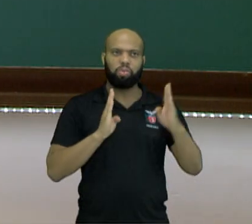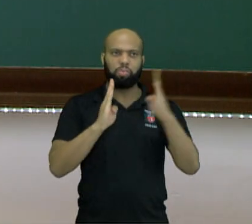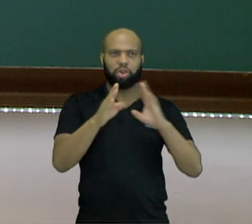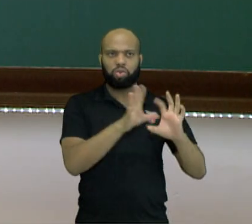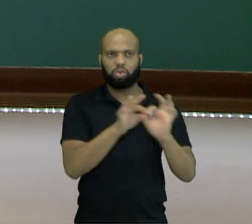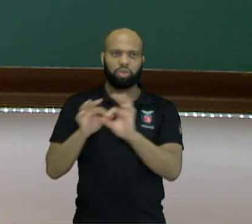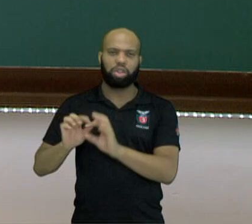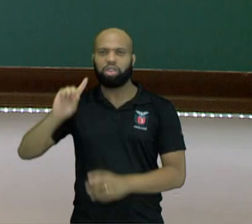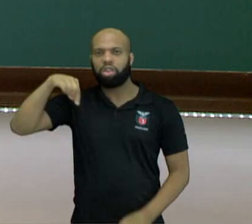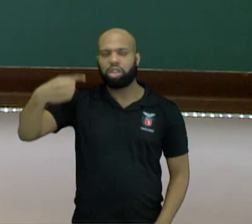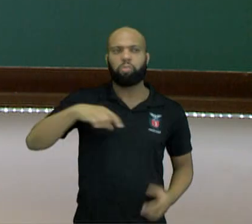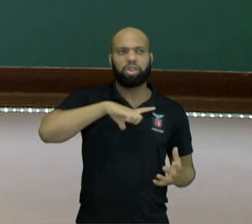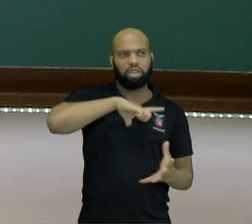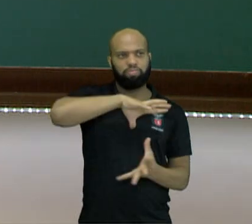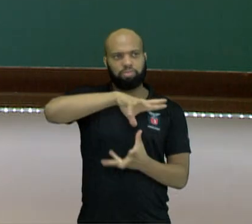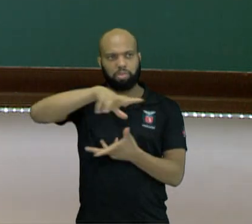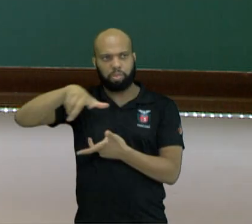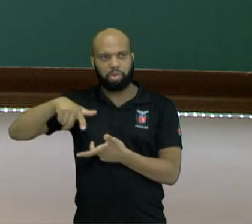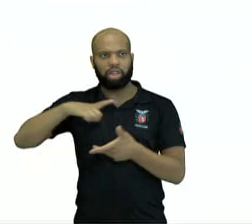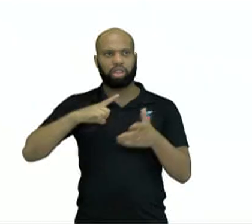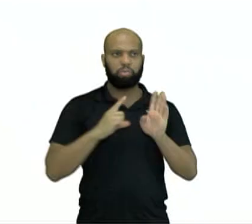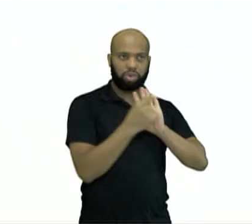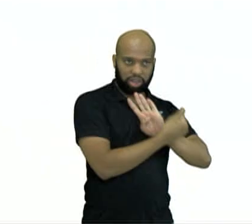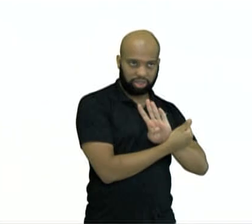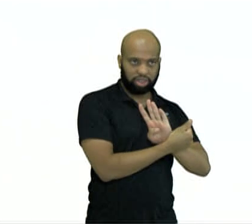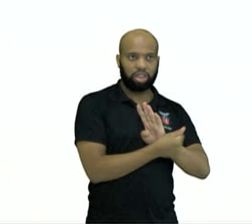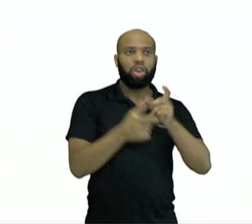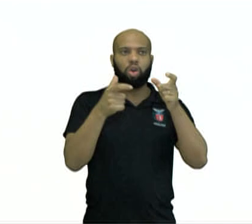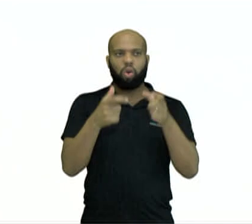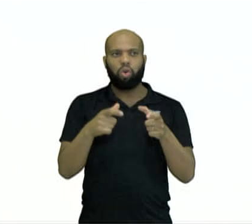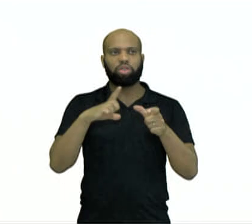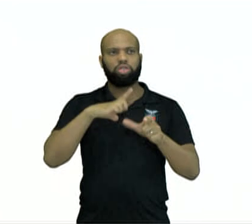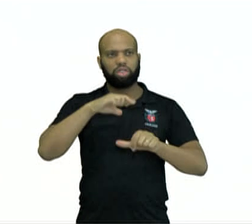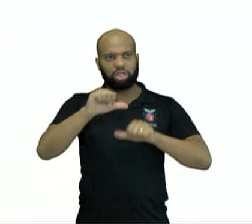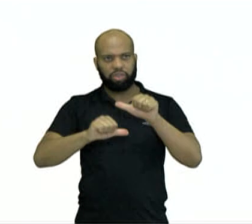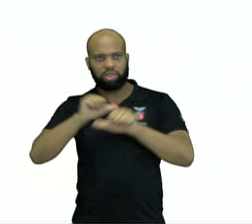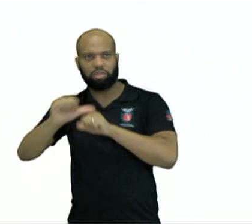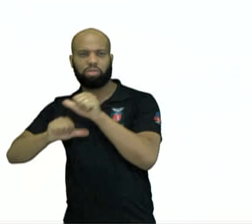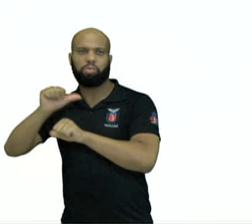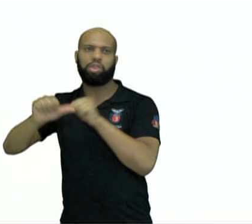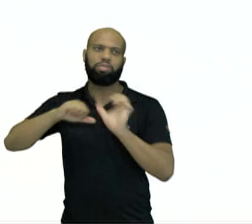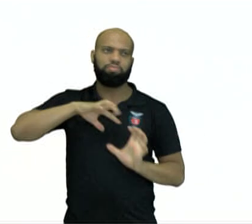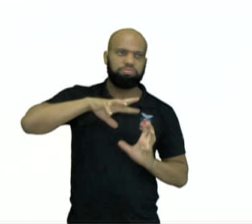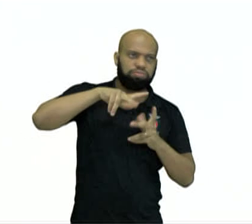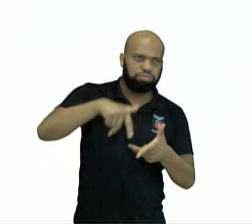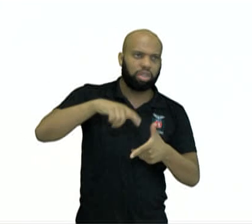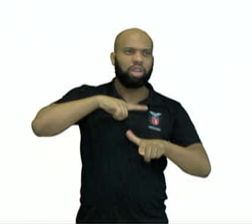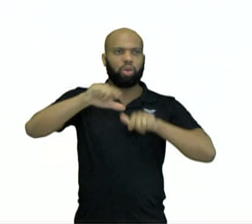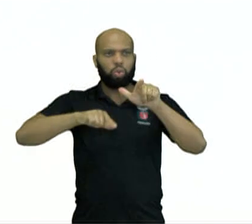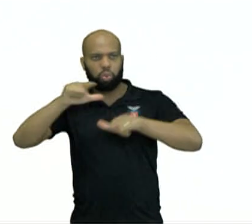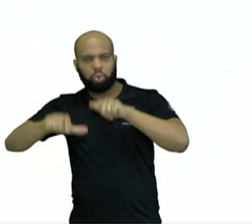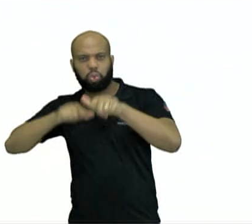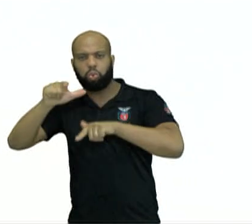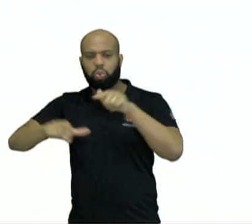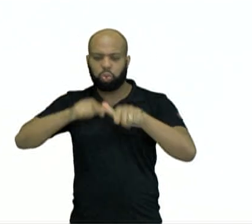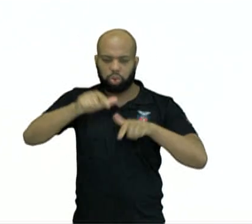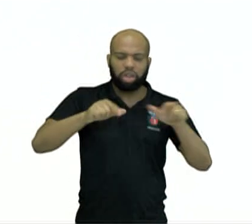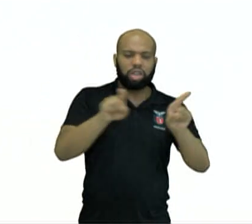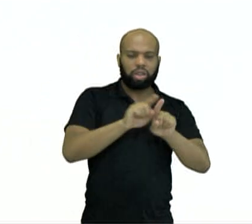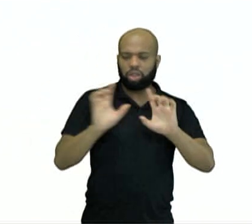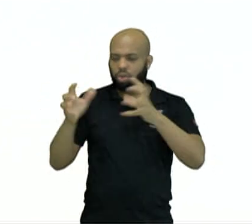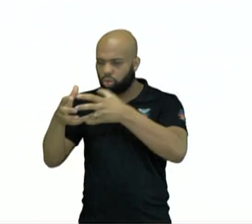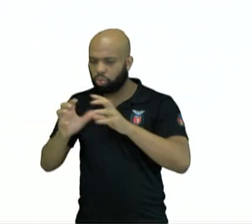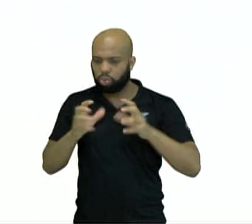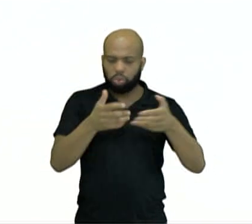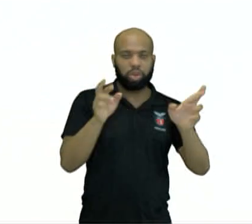sociologia nasceu no contexto pós-revoluções burguesas, marcados por transformações no mundo do trabalho e